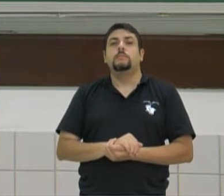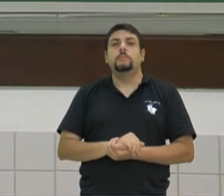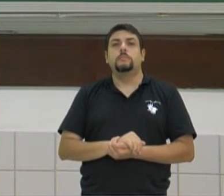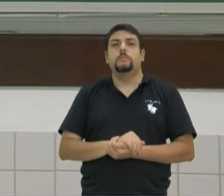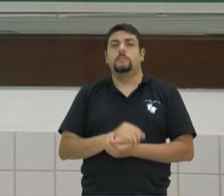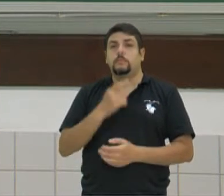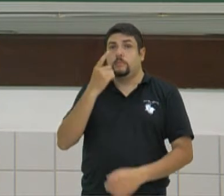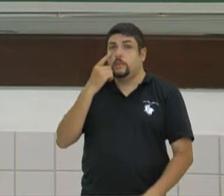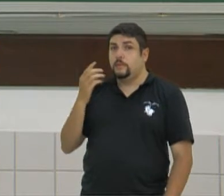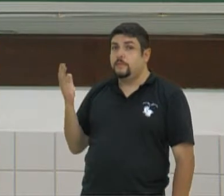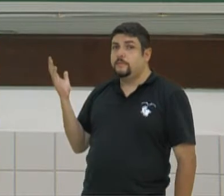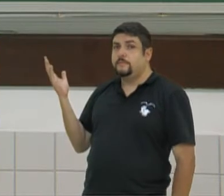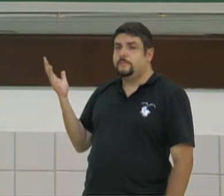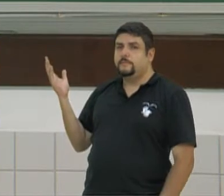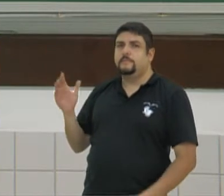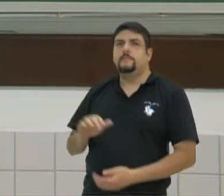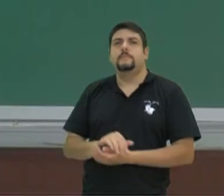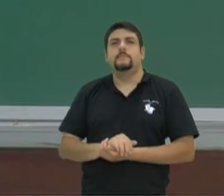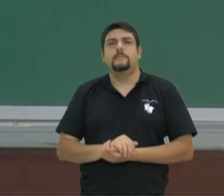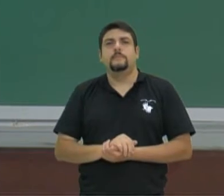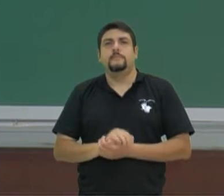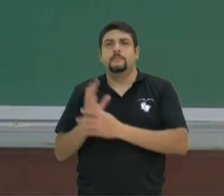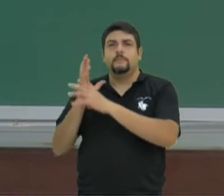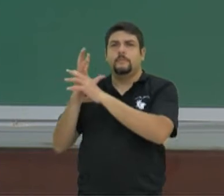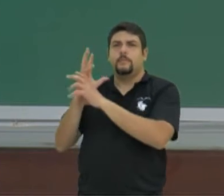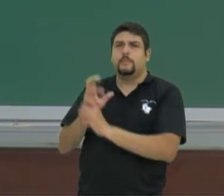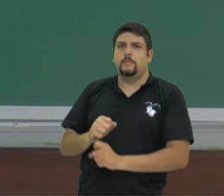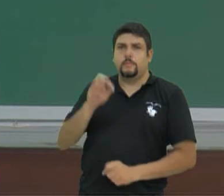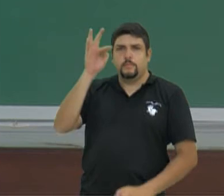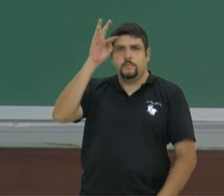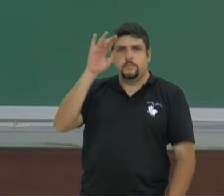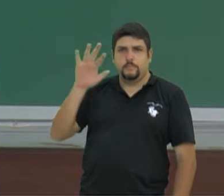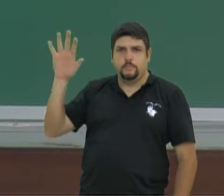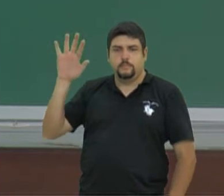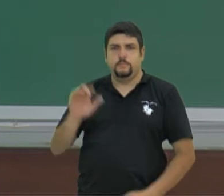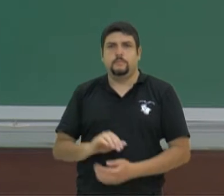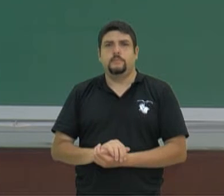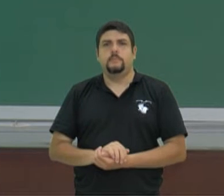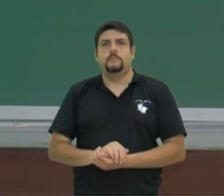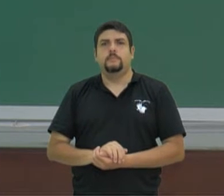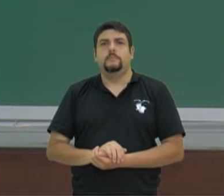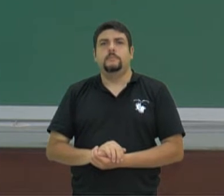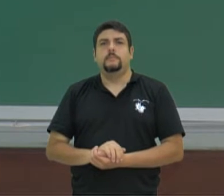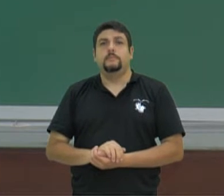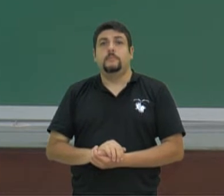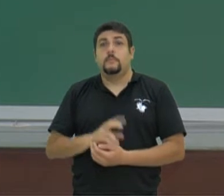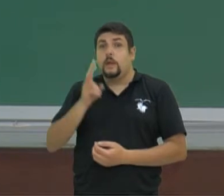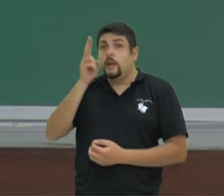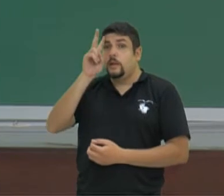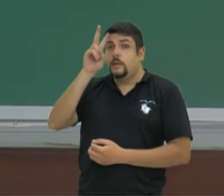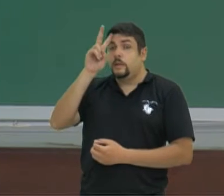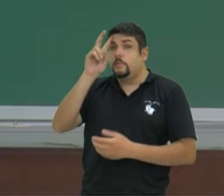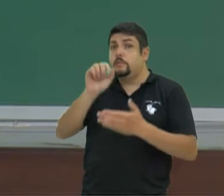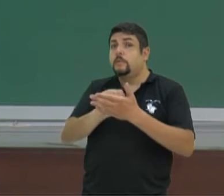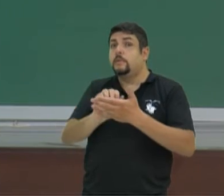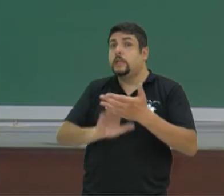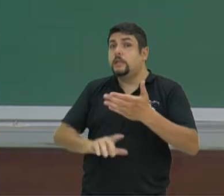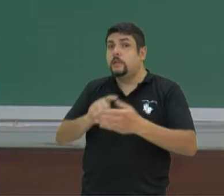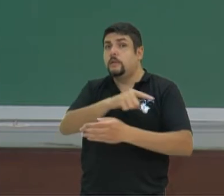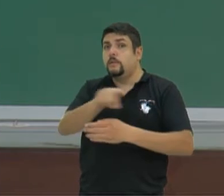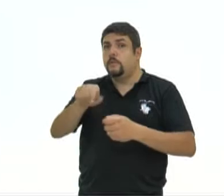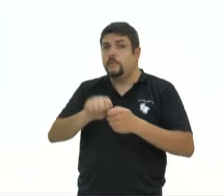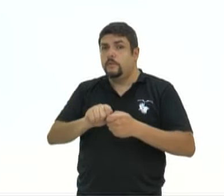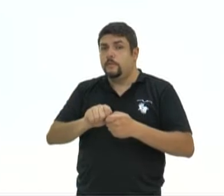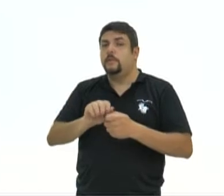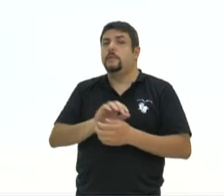Então, olha lá, retomada teórica de medidas em estatística, tudo bem? E eu deixei uma tarefa para você. Qual era a tarefa? Lembrou